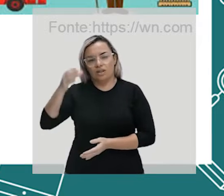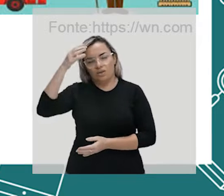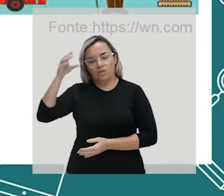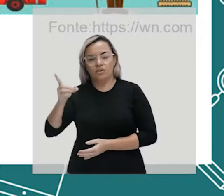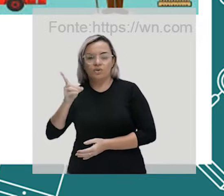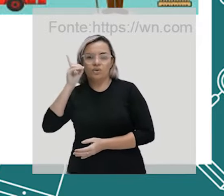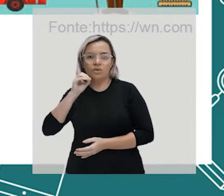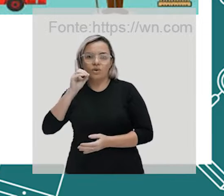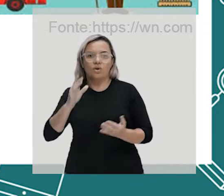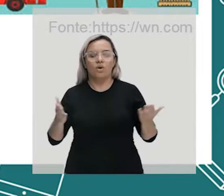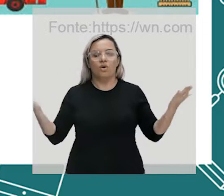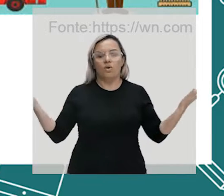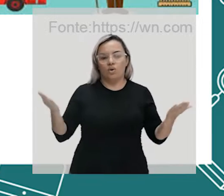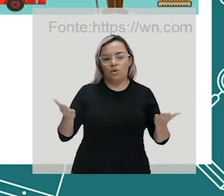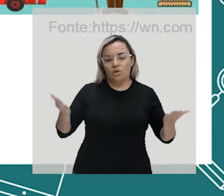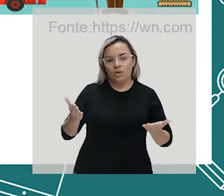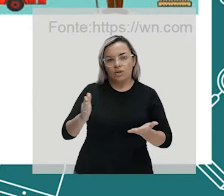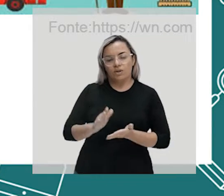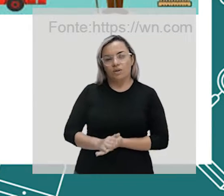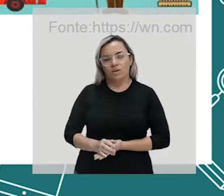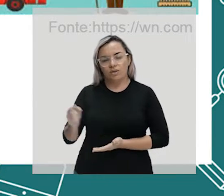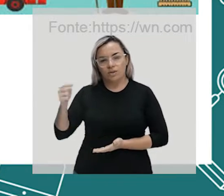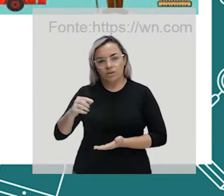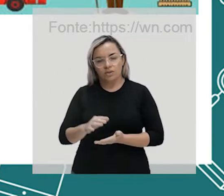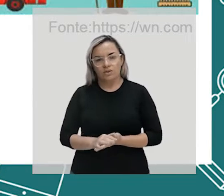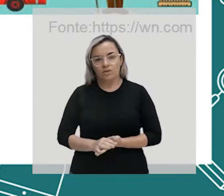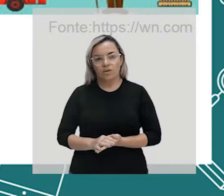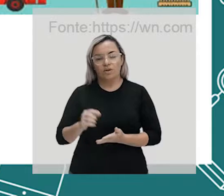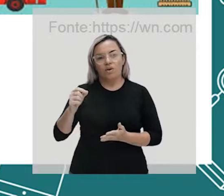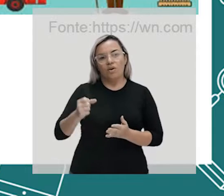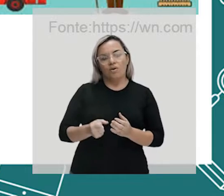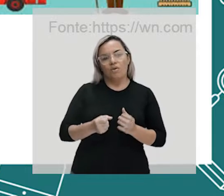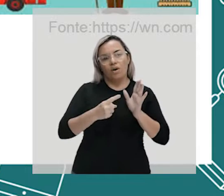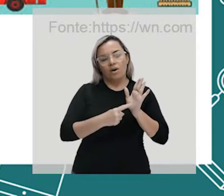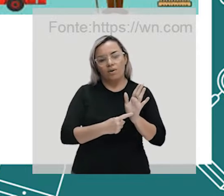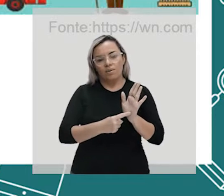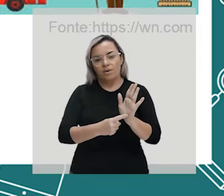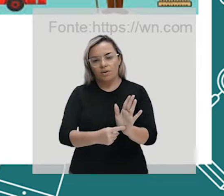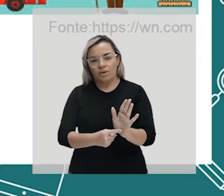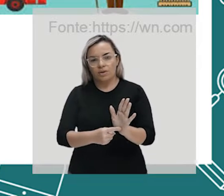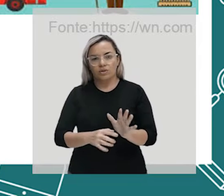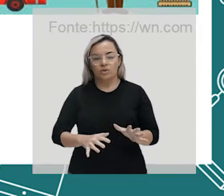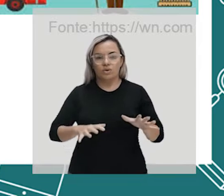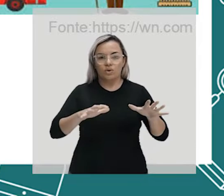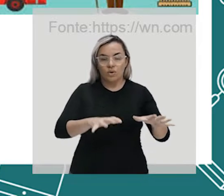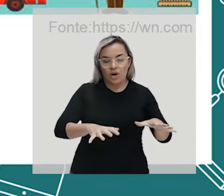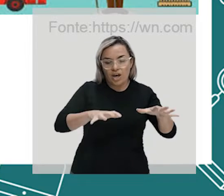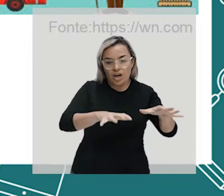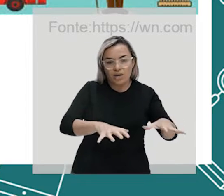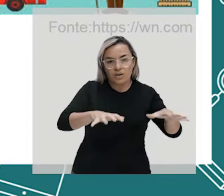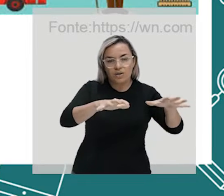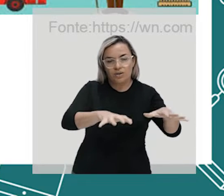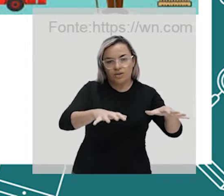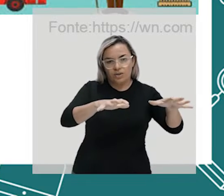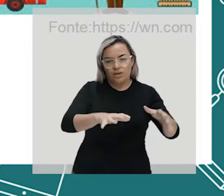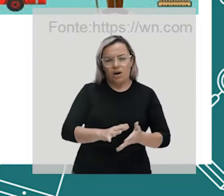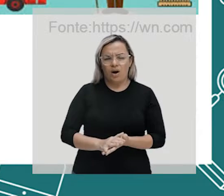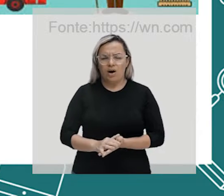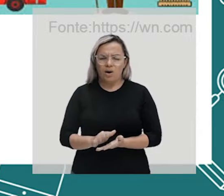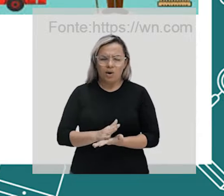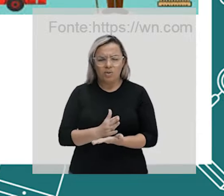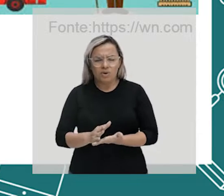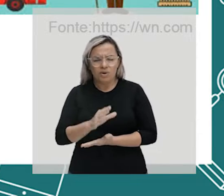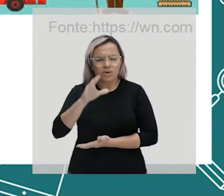hoje eu vou trazer um pouco para vocês sobre a cultura no Reino Unido algumas curiosidades algumas coisas que vocês provavelmente também já